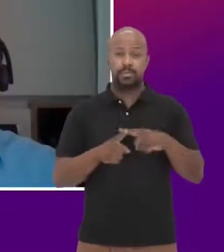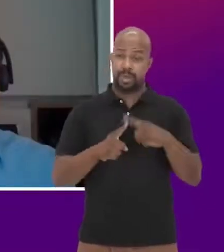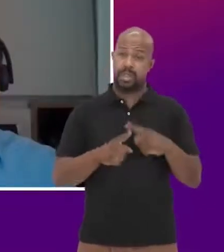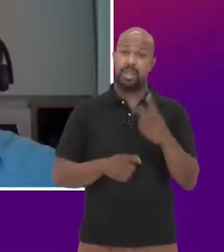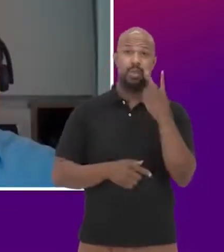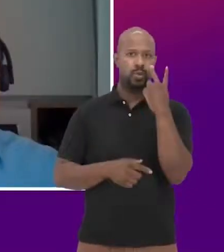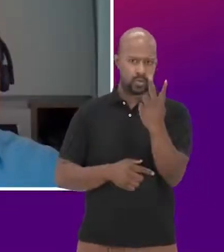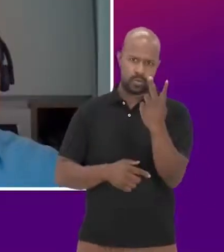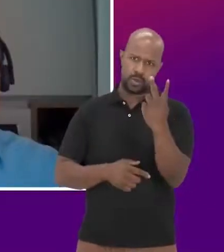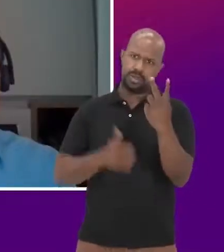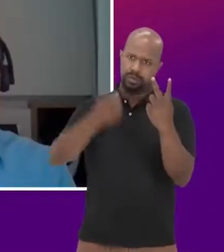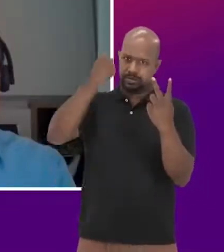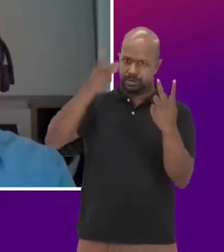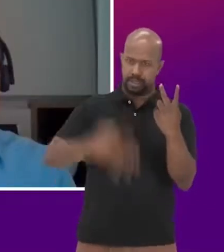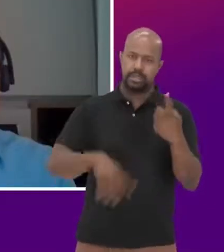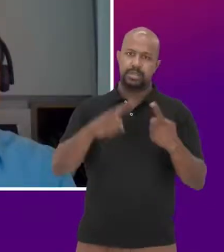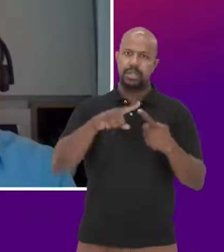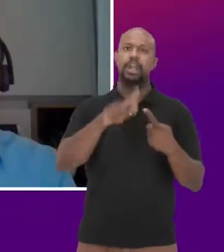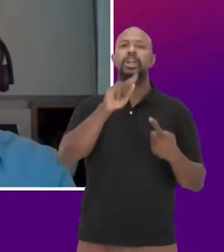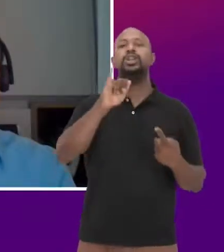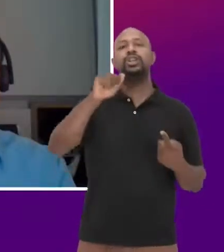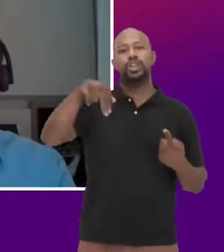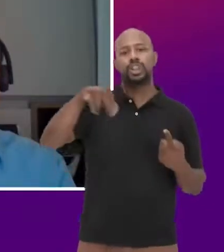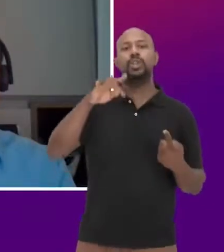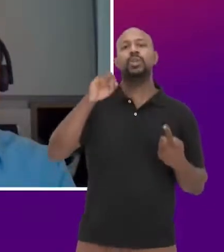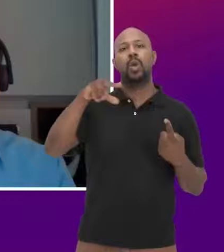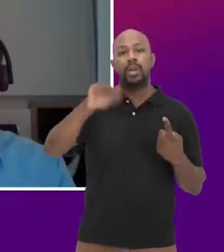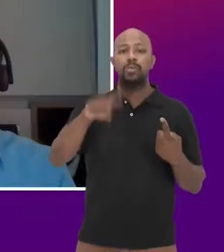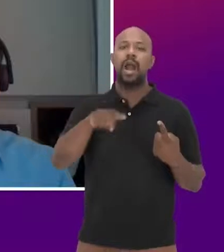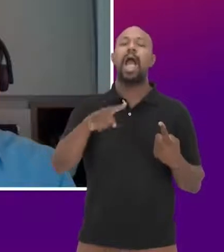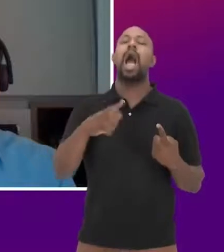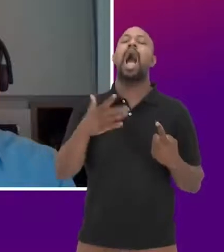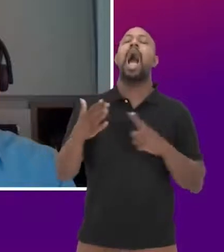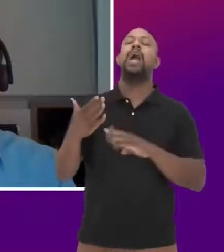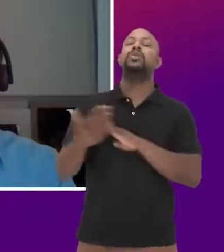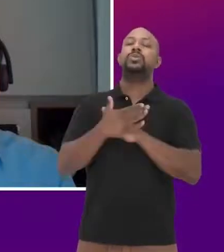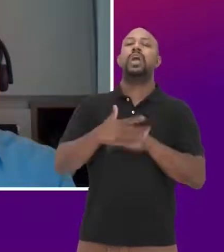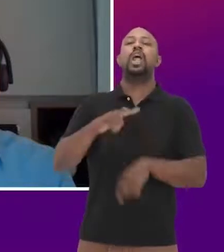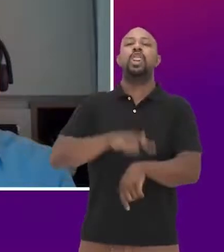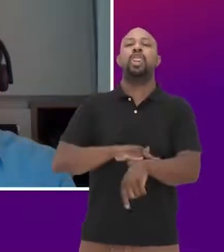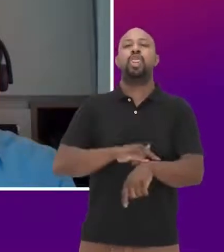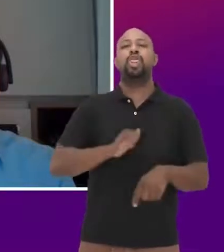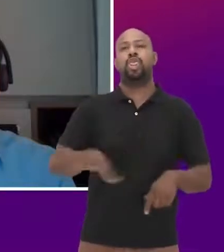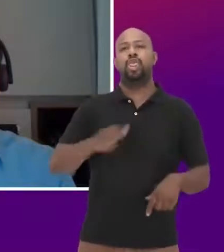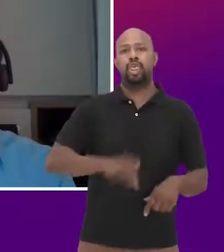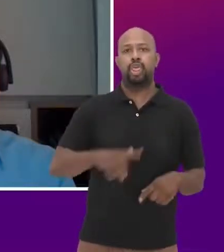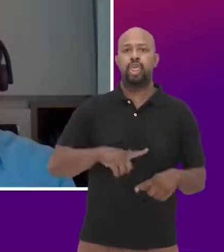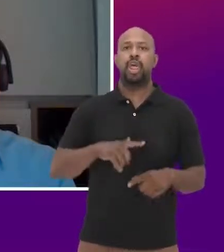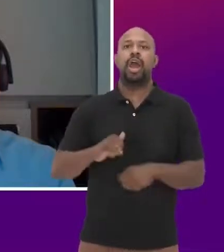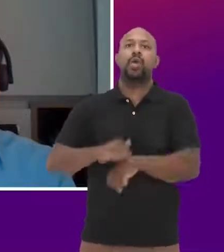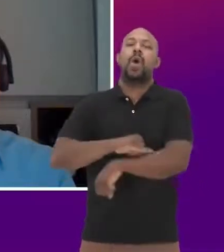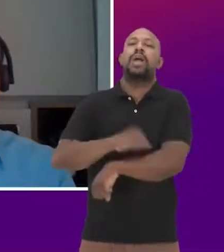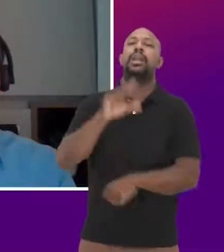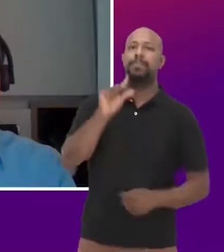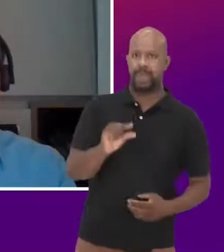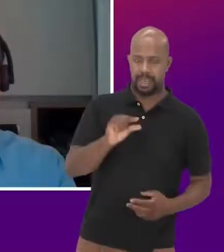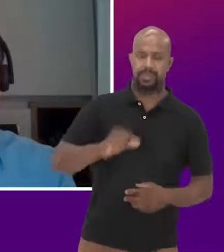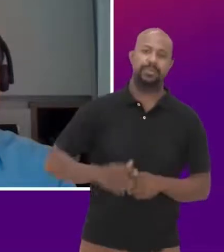2 explicações. O gin tônica é diurético e engorda menos.